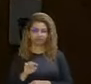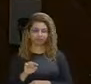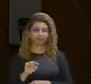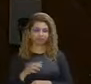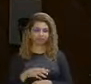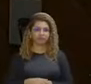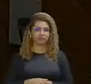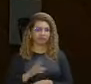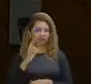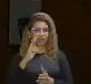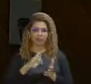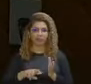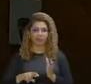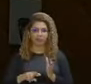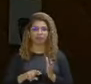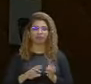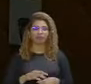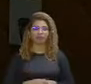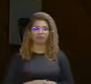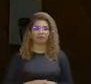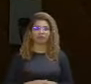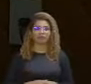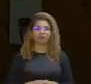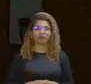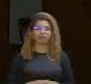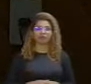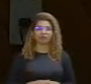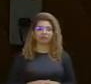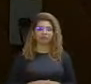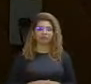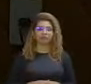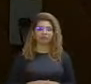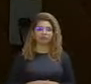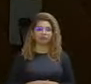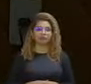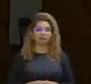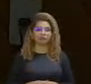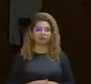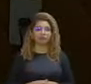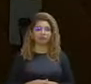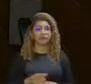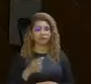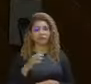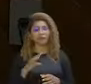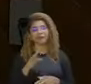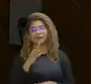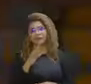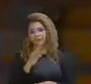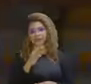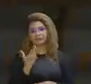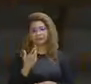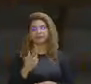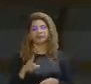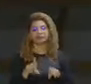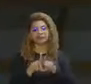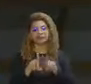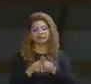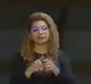a Procuradoria Regional Eleitoral pugnou pelo conhecimento e, no mérito, pelo não provimento do recurso. É o relatório, senhor